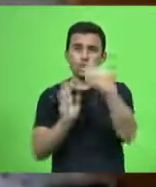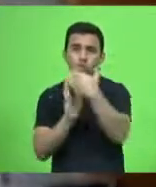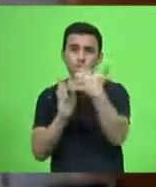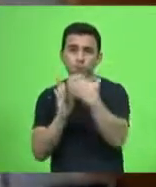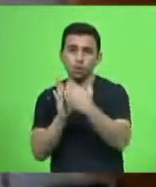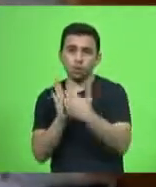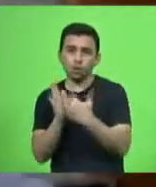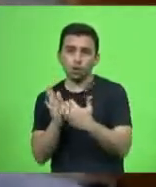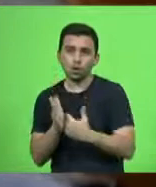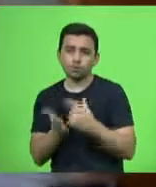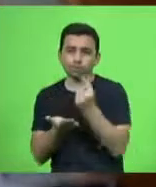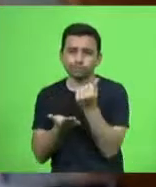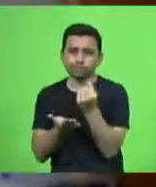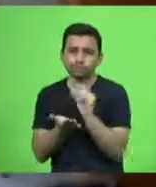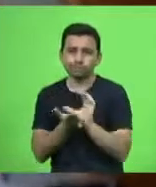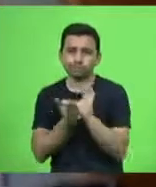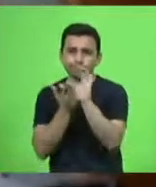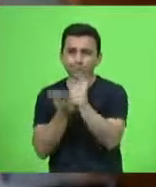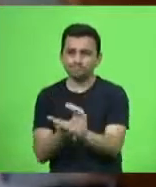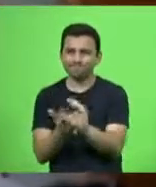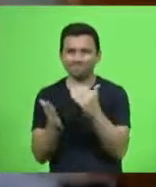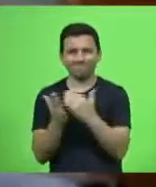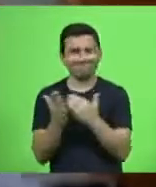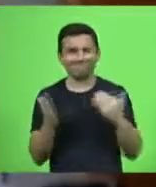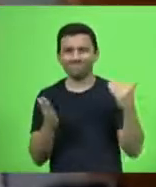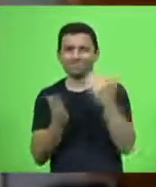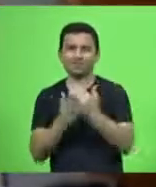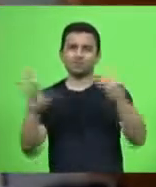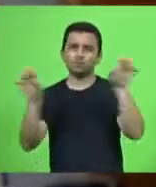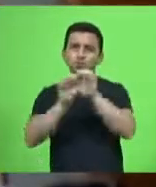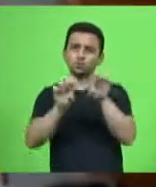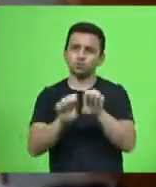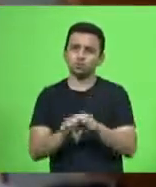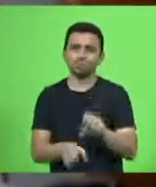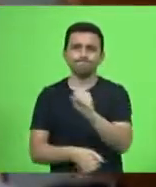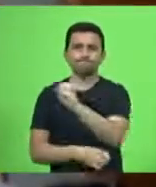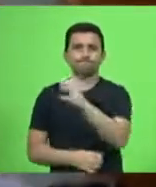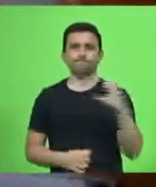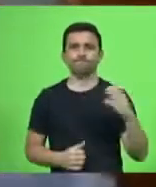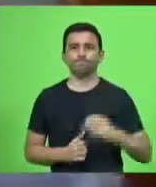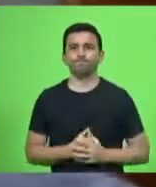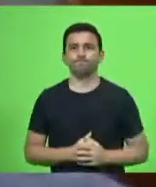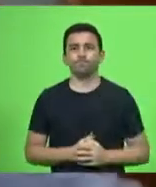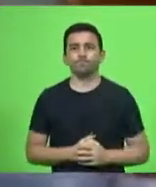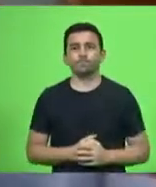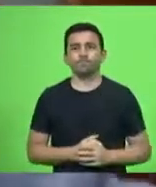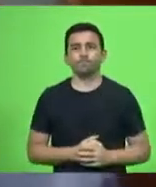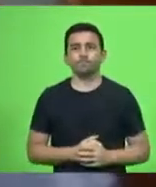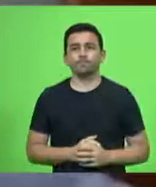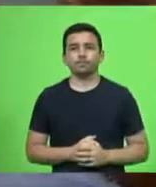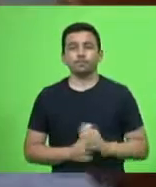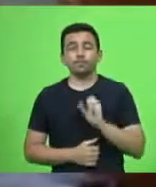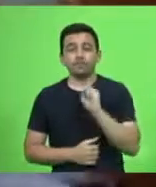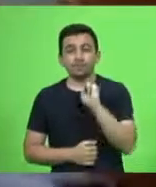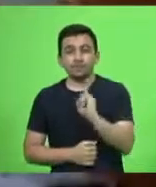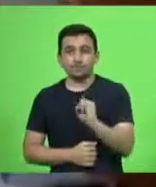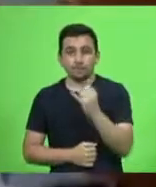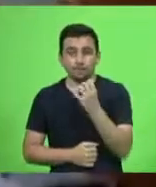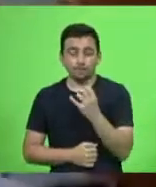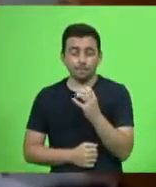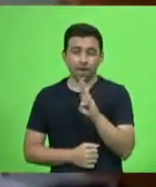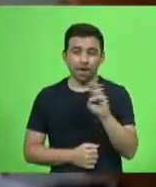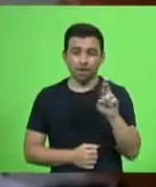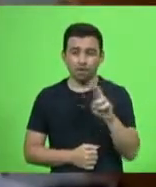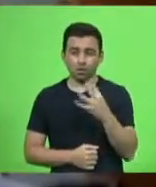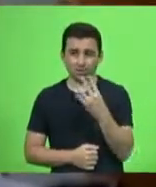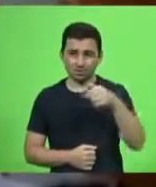de investimentos maciço em infraestrutura em Santa Catarina. Se a BR-470 demora e nós temos que